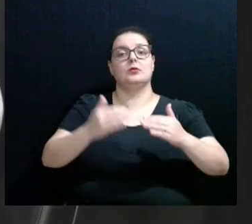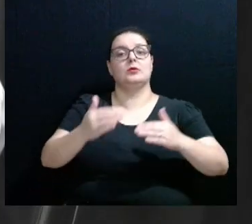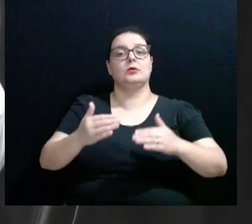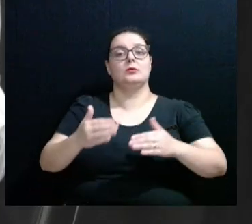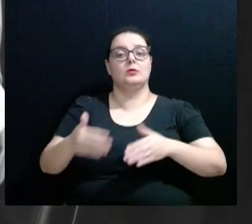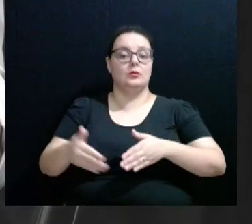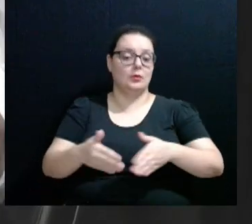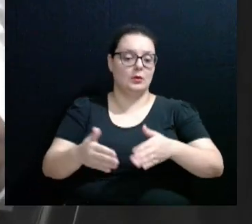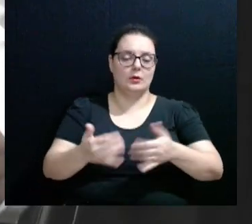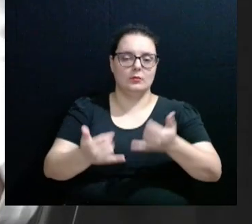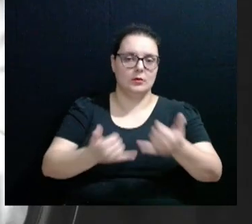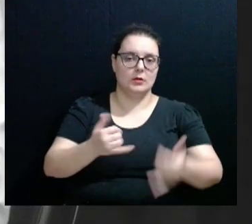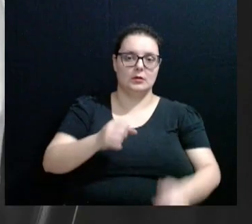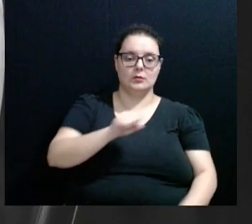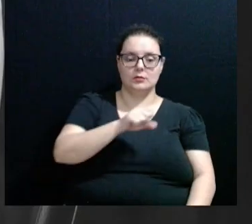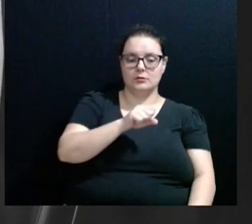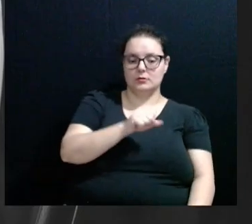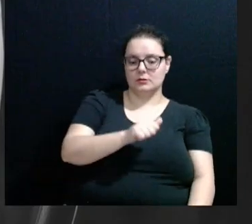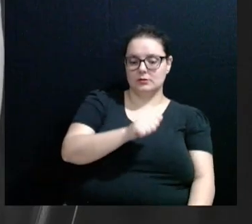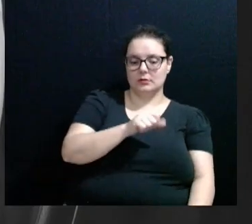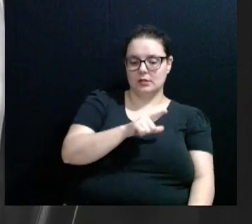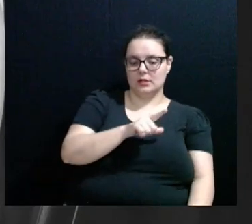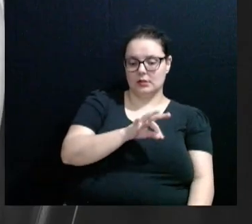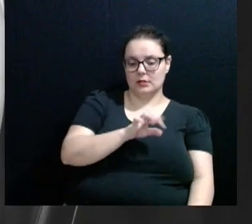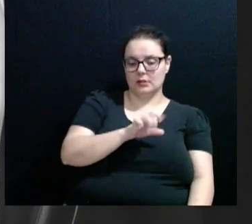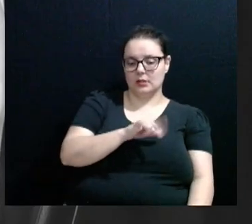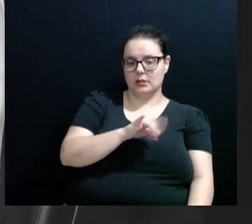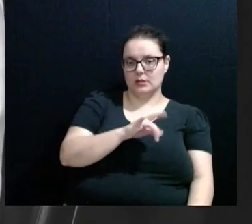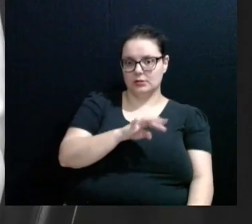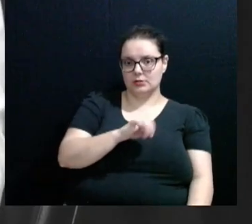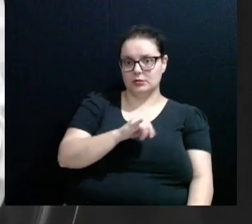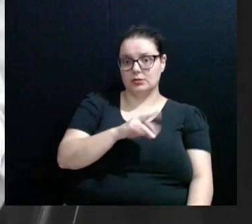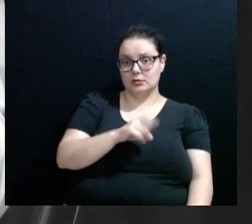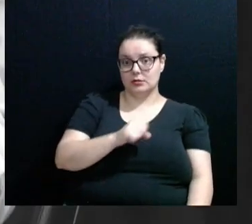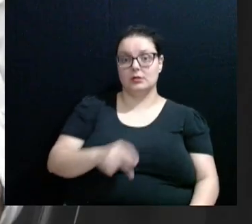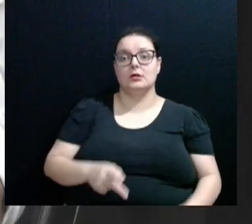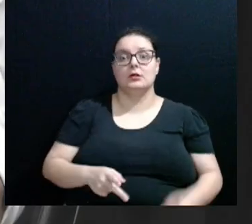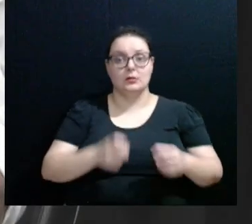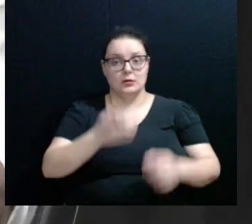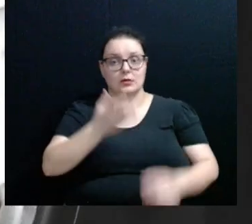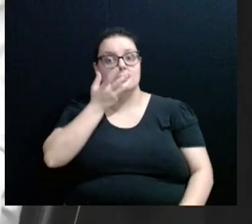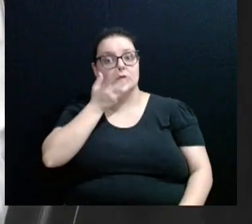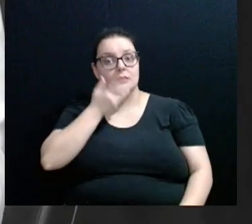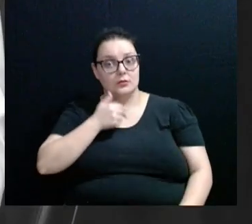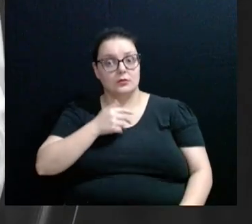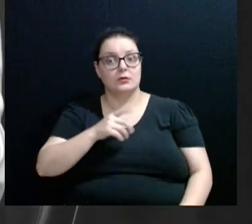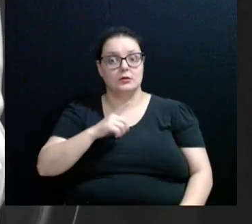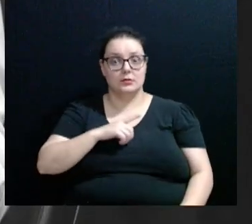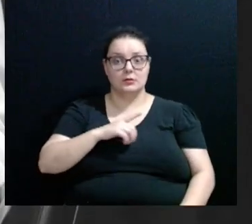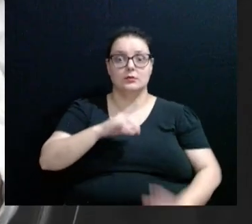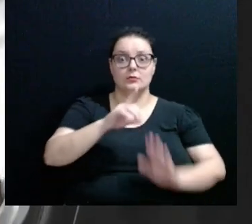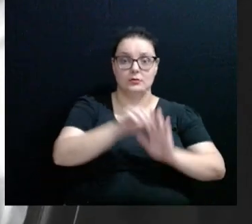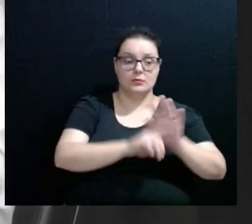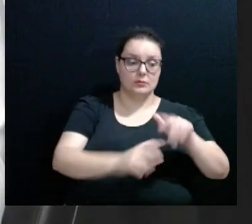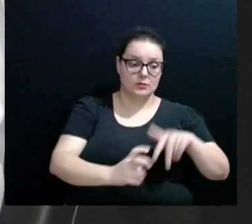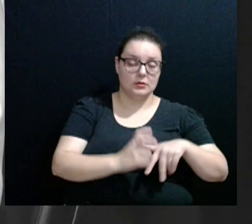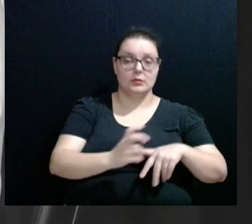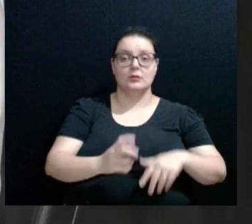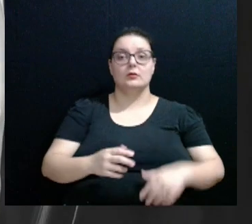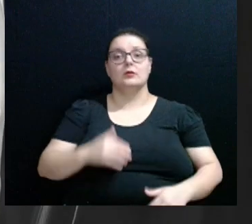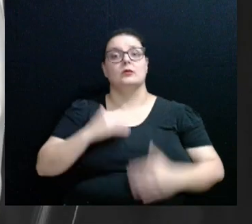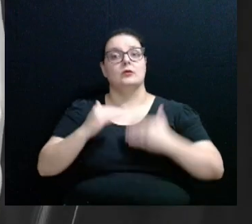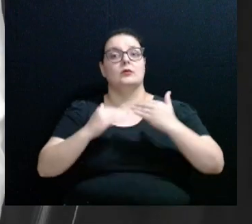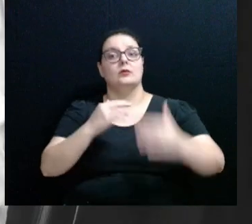lá no Satélite Íris, Sim. reconhecendo que a criança tem o direito de dar a opinião dela, então foi construído com a voz da criança, e a